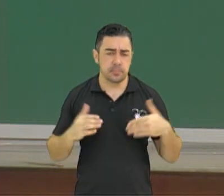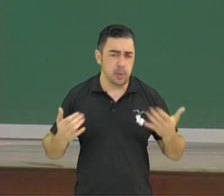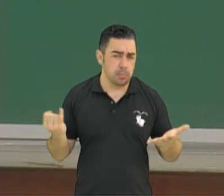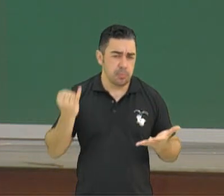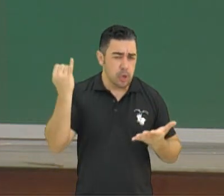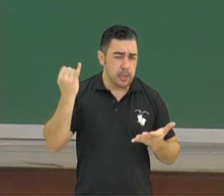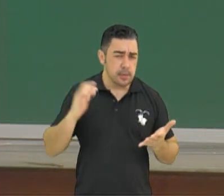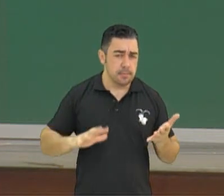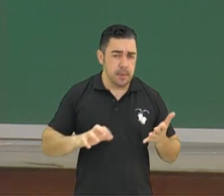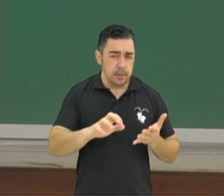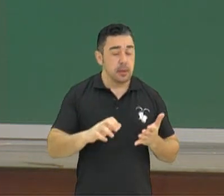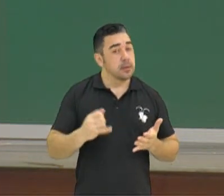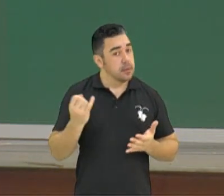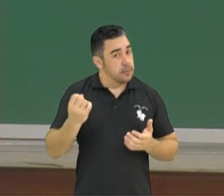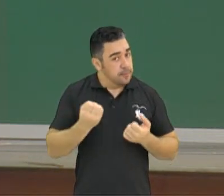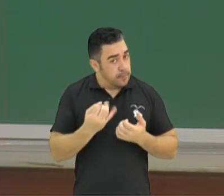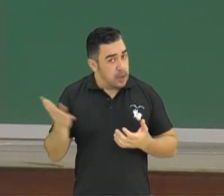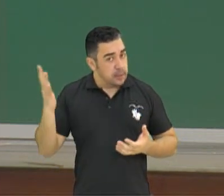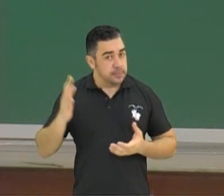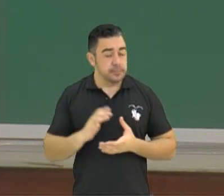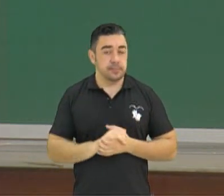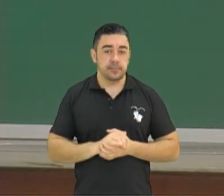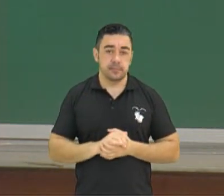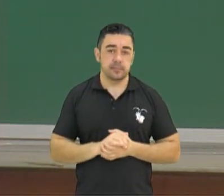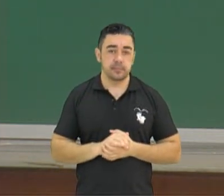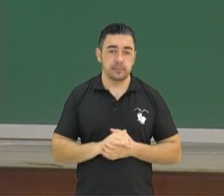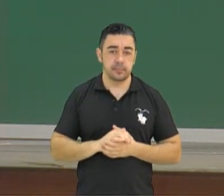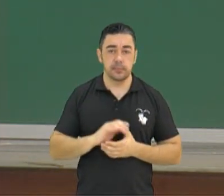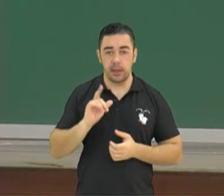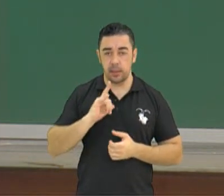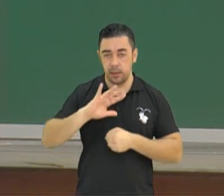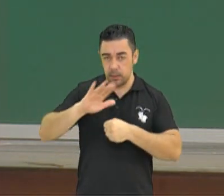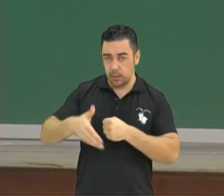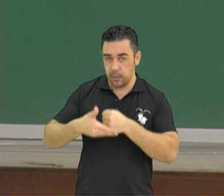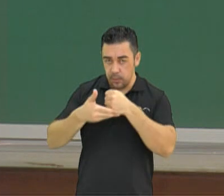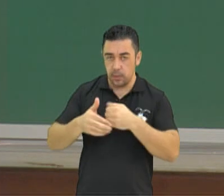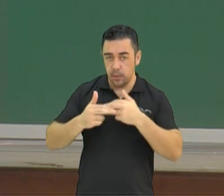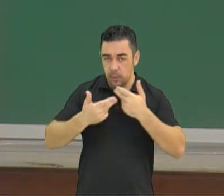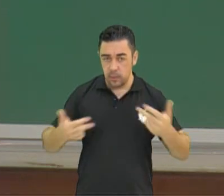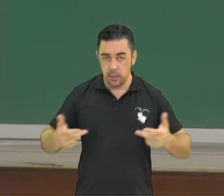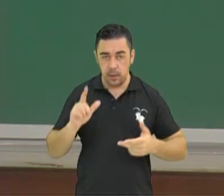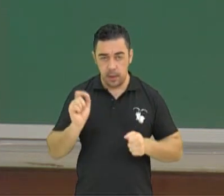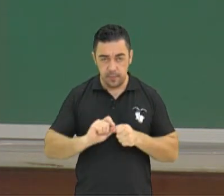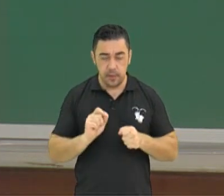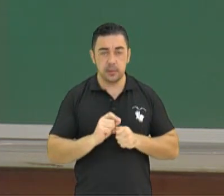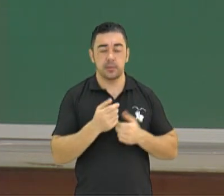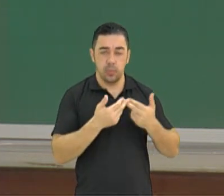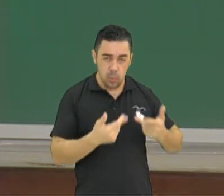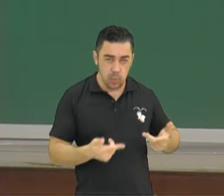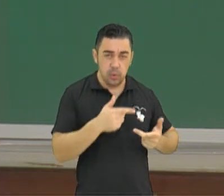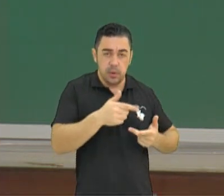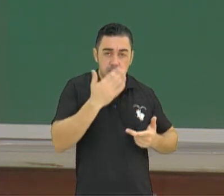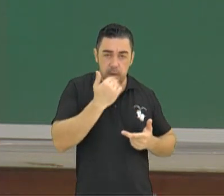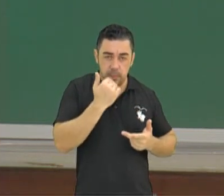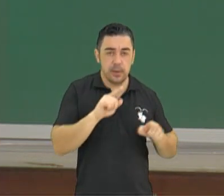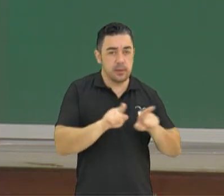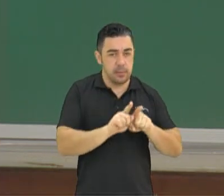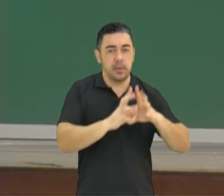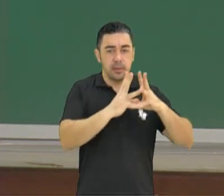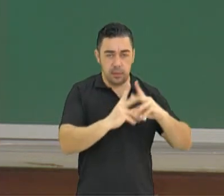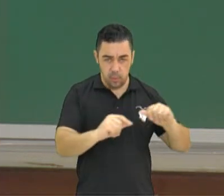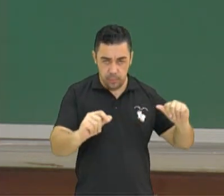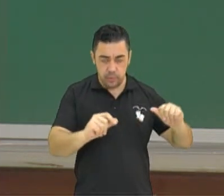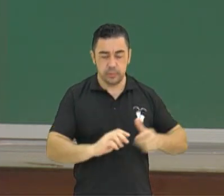importância deles? Tem várias. Vamos falar aqui ecologicamente. São produtores nas cadeias alimentares e podem ser também, no caso, decompositores,